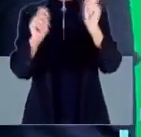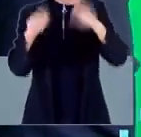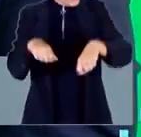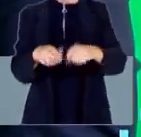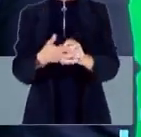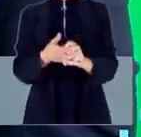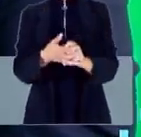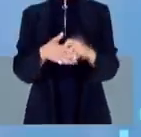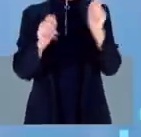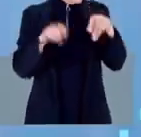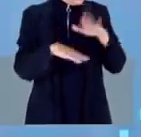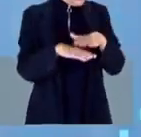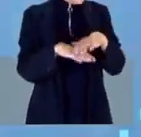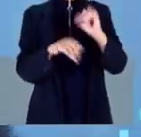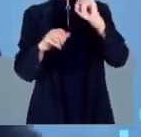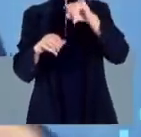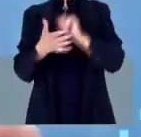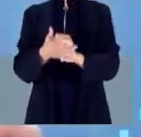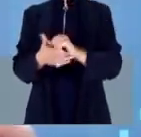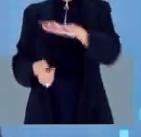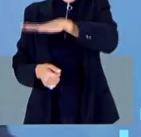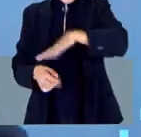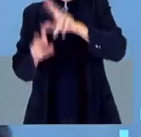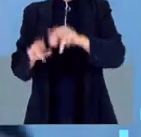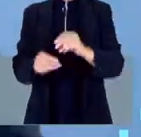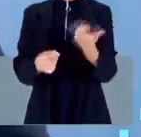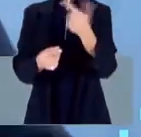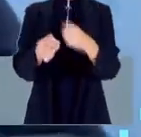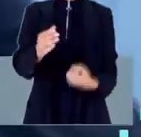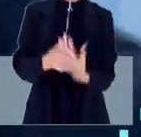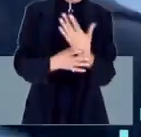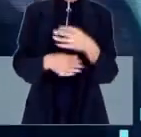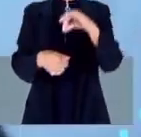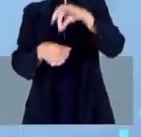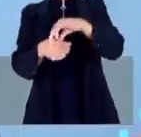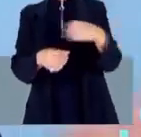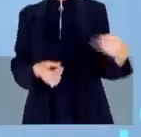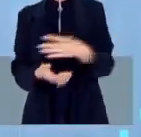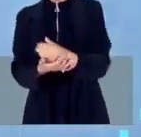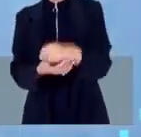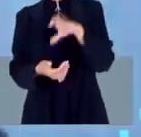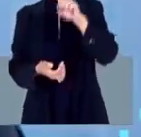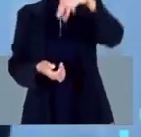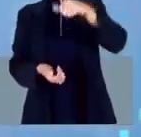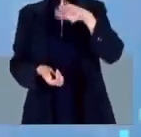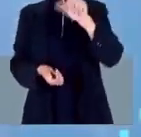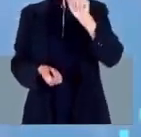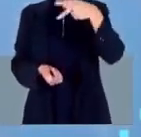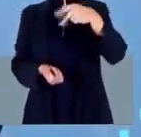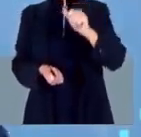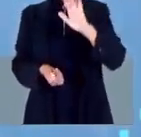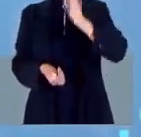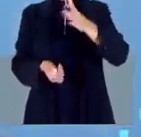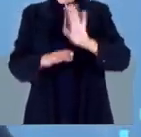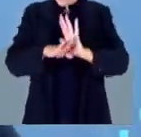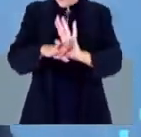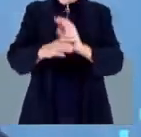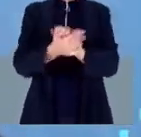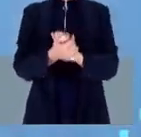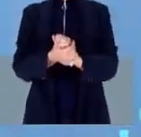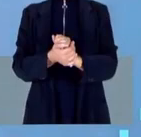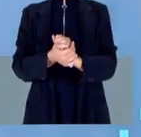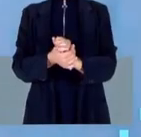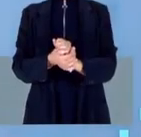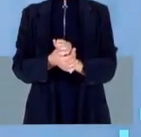você dá para fazer com a mesma área você consegue produzir hoje a semente é mais moderna Embrapa tá aí então é Tolerância Zero